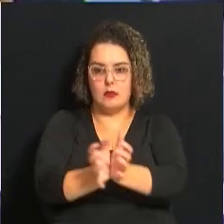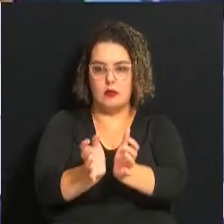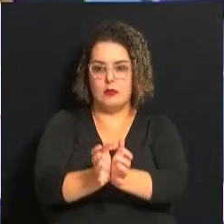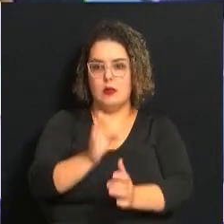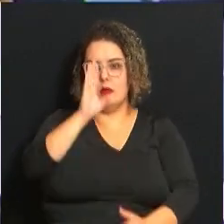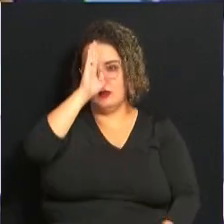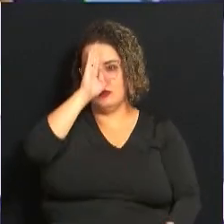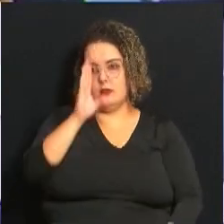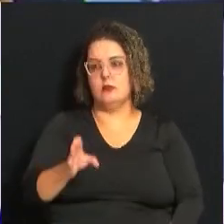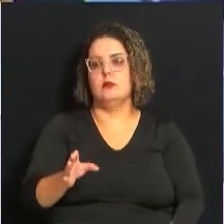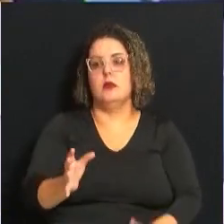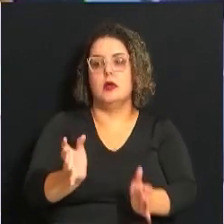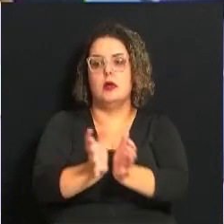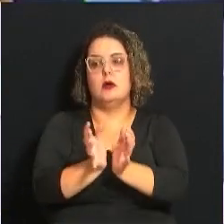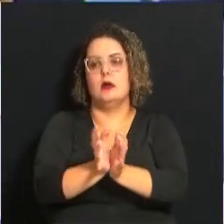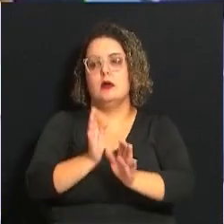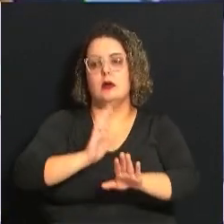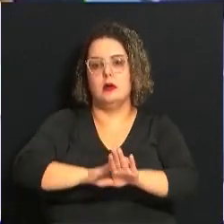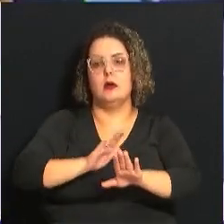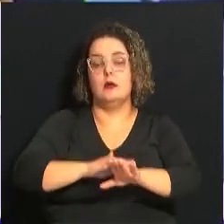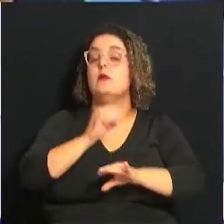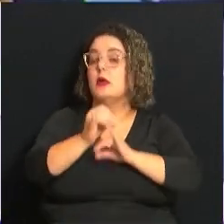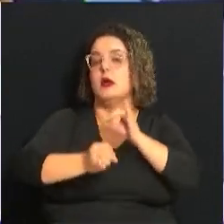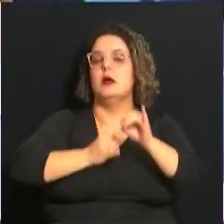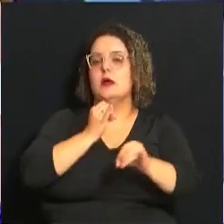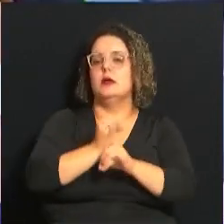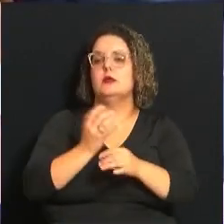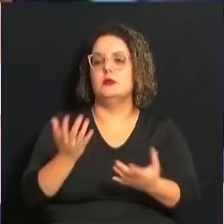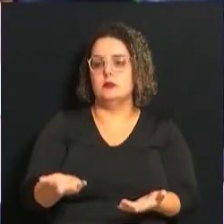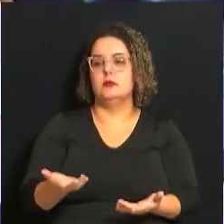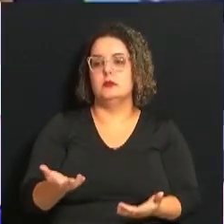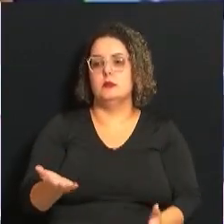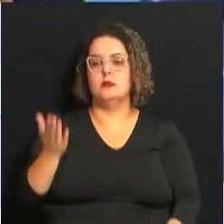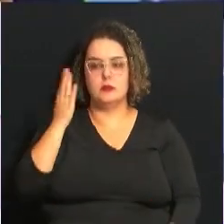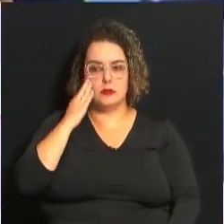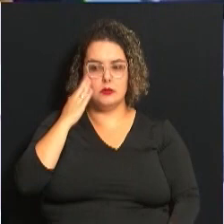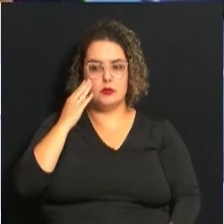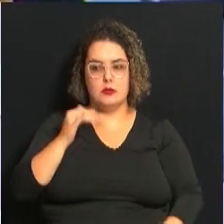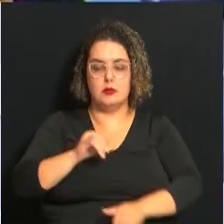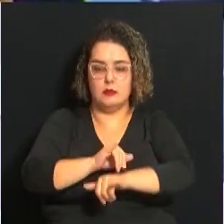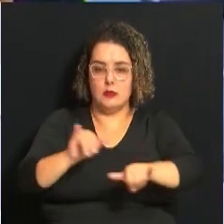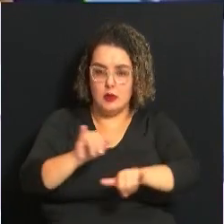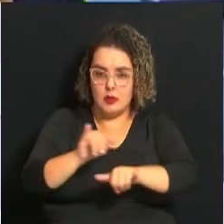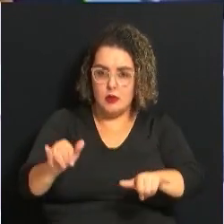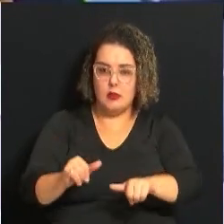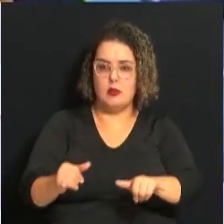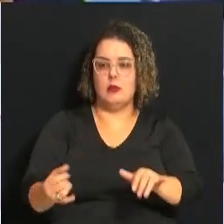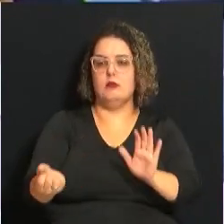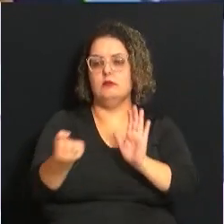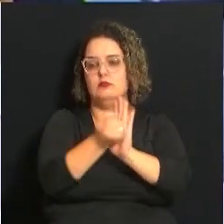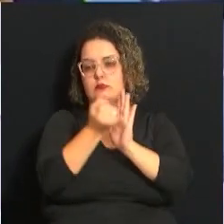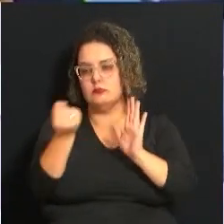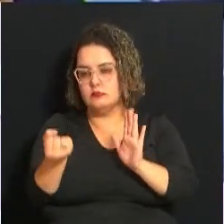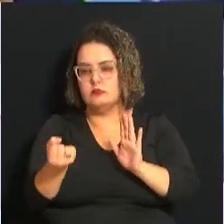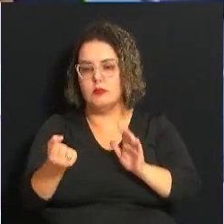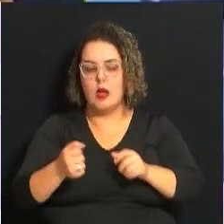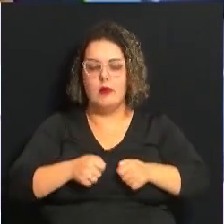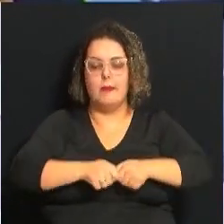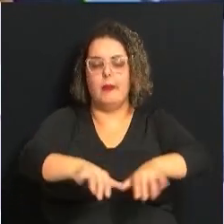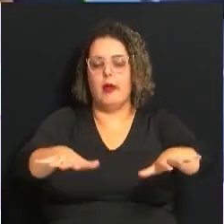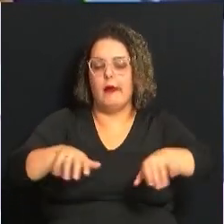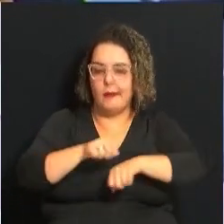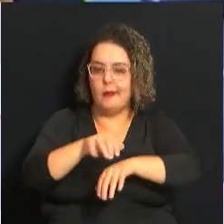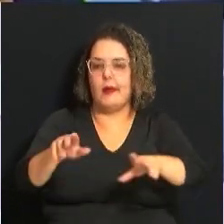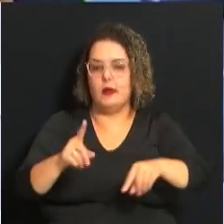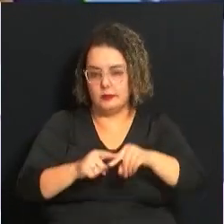grupos, eles têm muita atuação pela internet. Então a gente sabe que a comercialização desses símbolos, desses emblemas, dessas